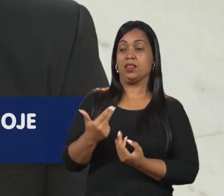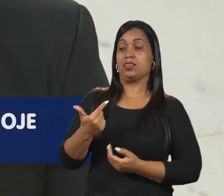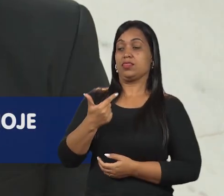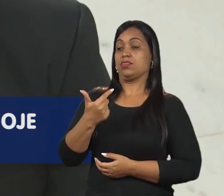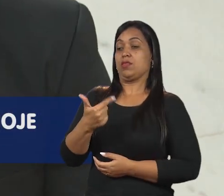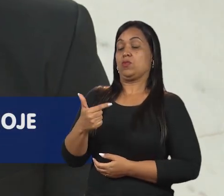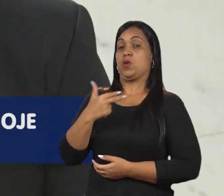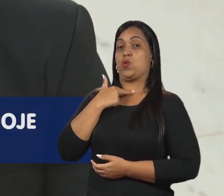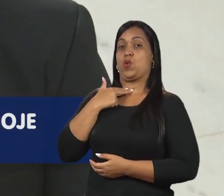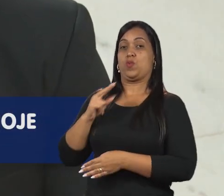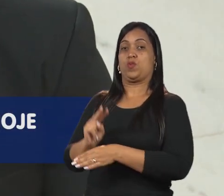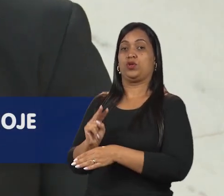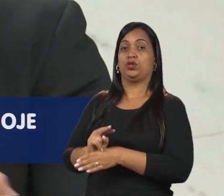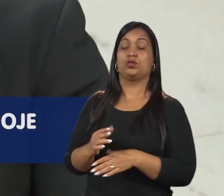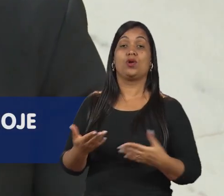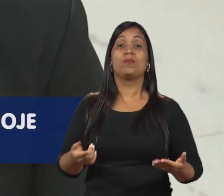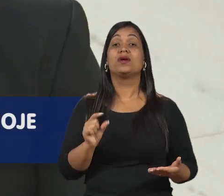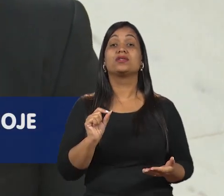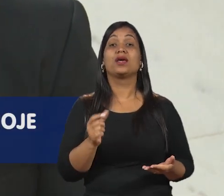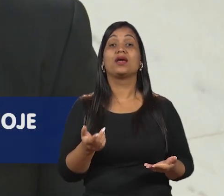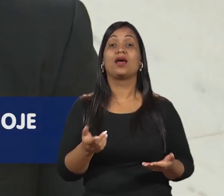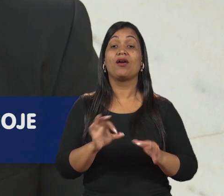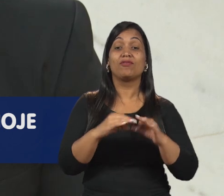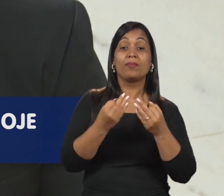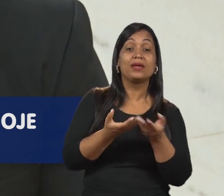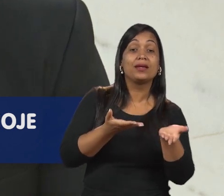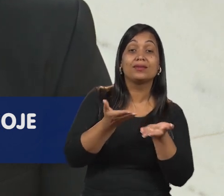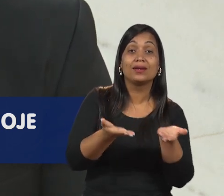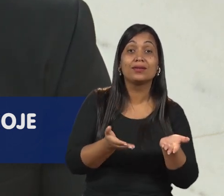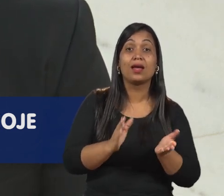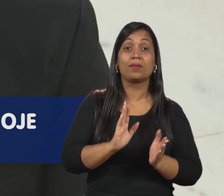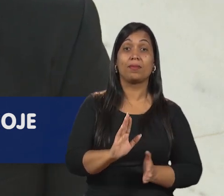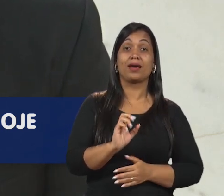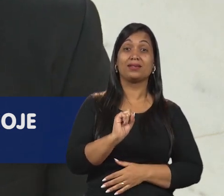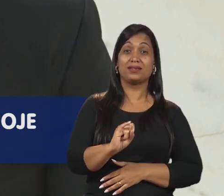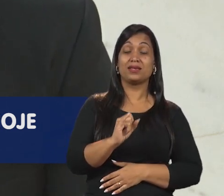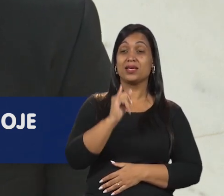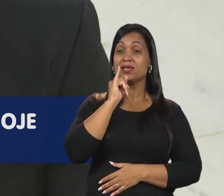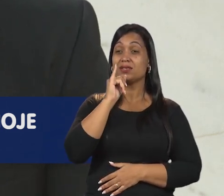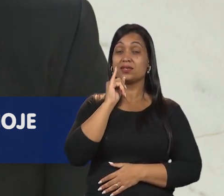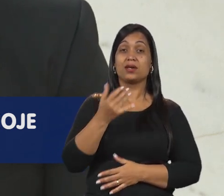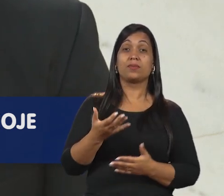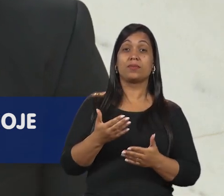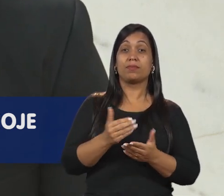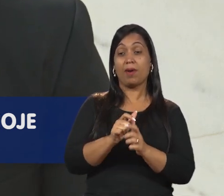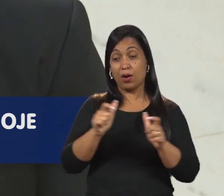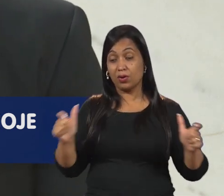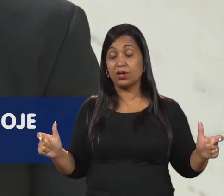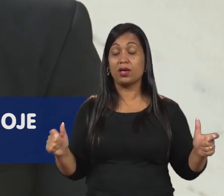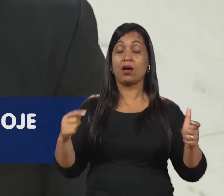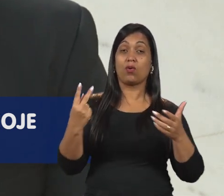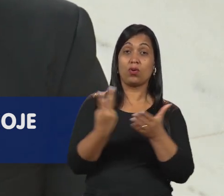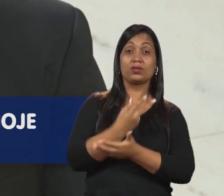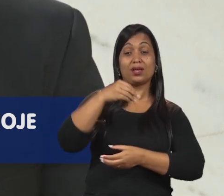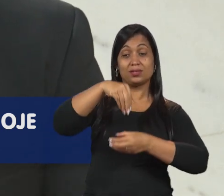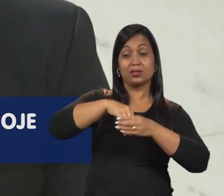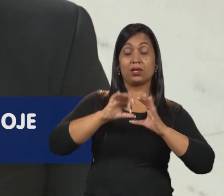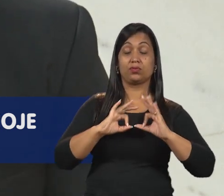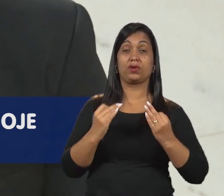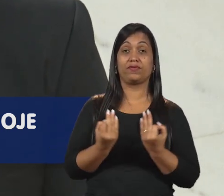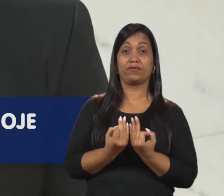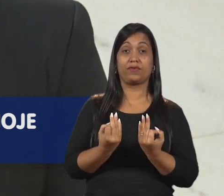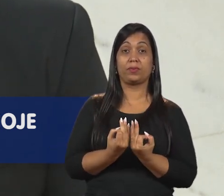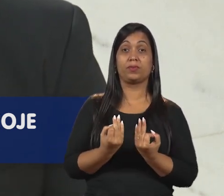que eu falo, né? Não, mas isso quem tem que tratar é a família. Mas se a gente pega a porcentagem dos casos em que a maior parte é a família,